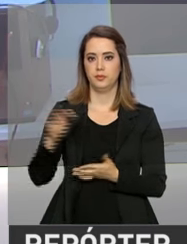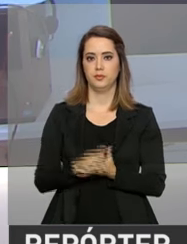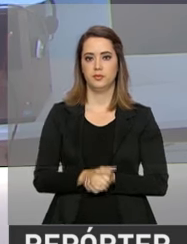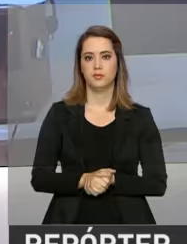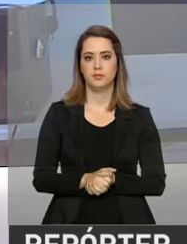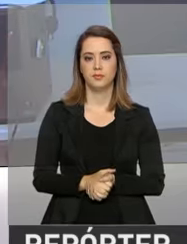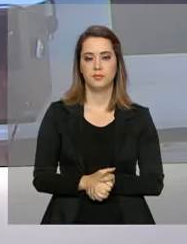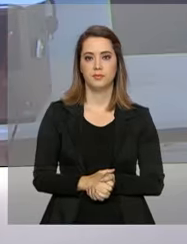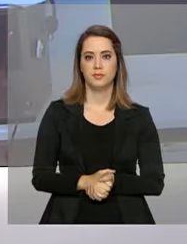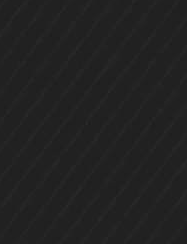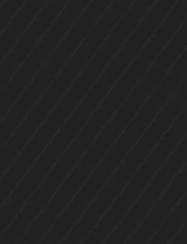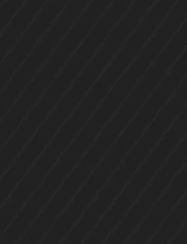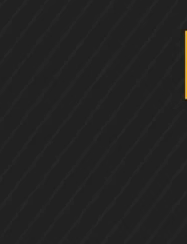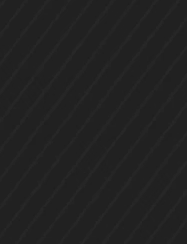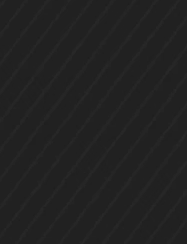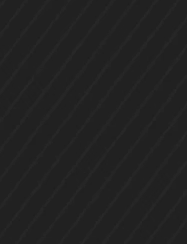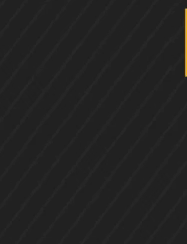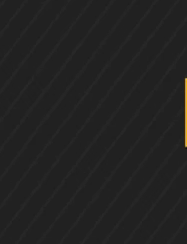federal